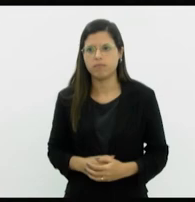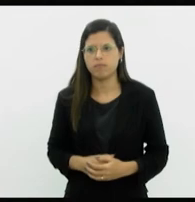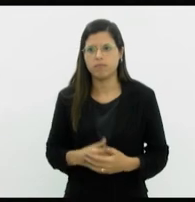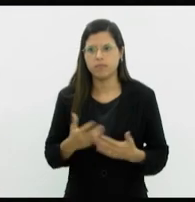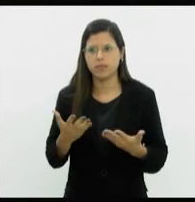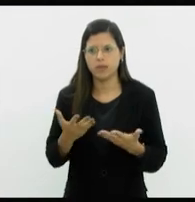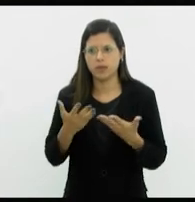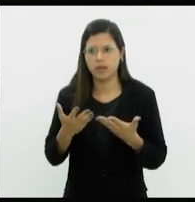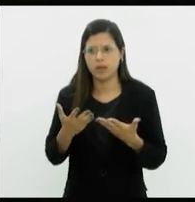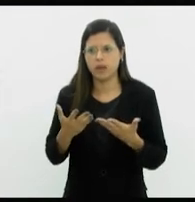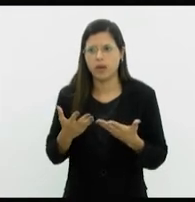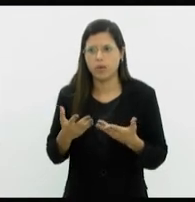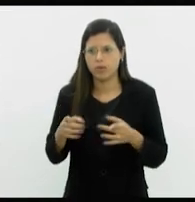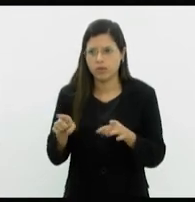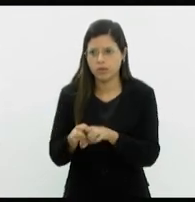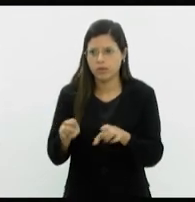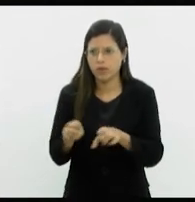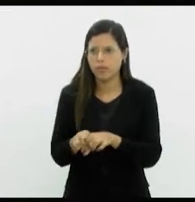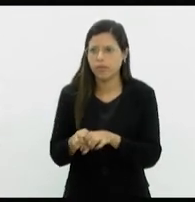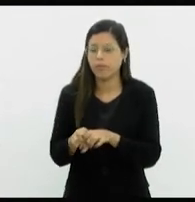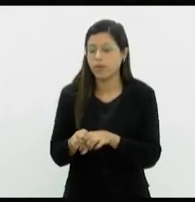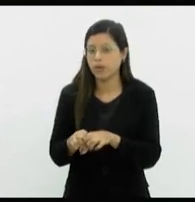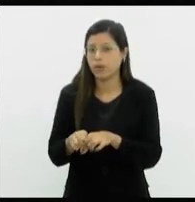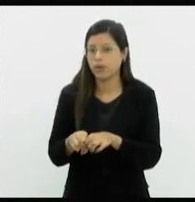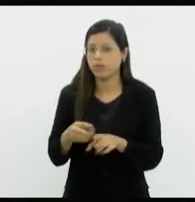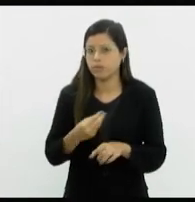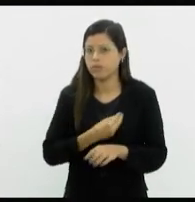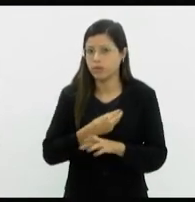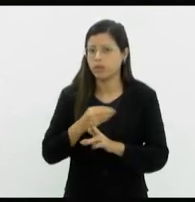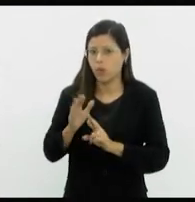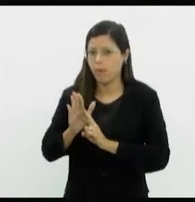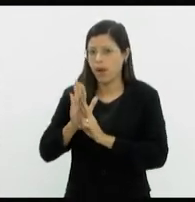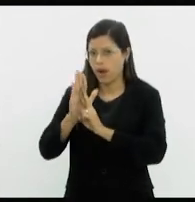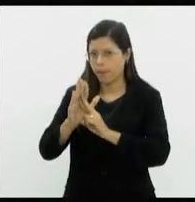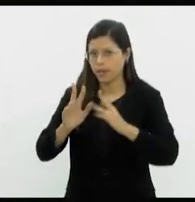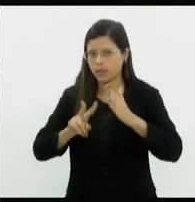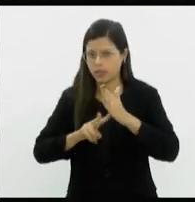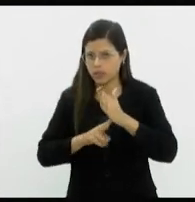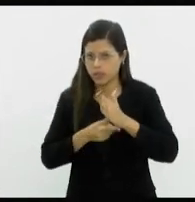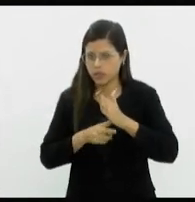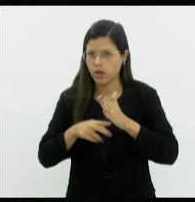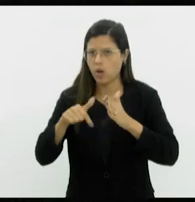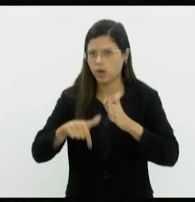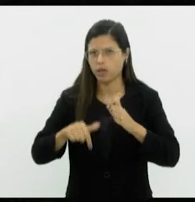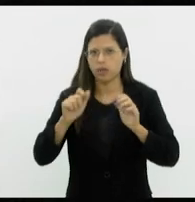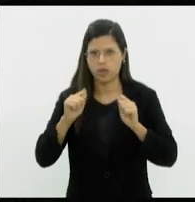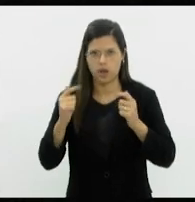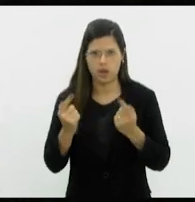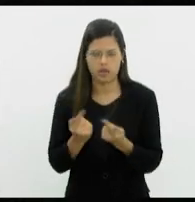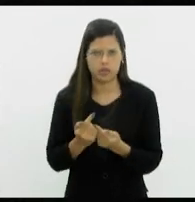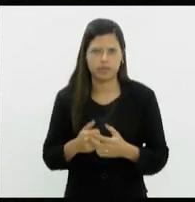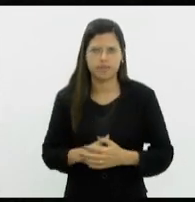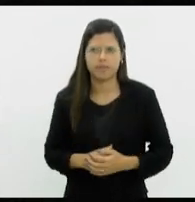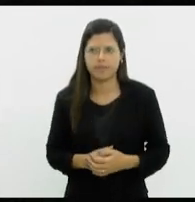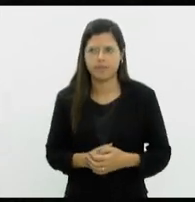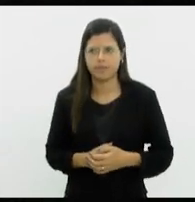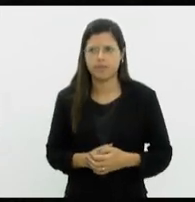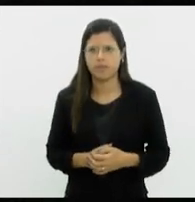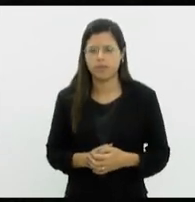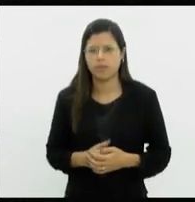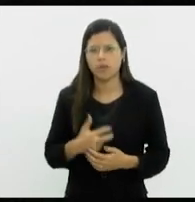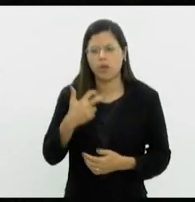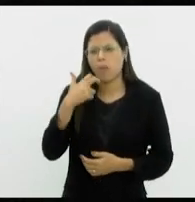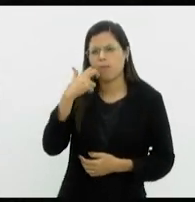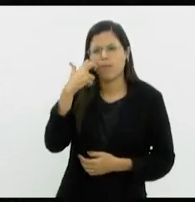conste nos anais a sua presença enquanto parte de uma representação sindical nesta casa. Agora, é uma